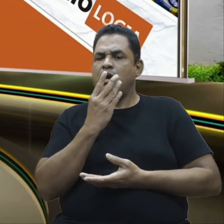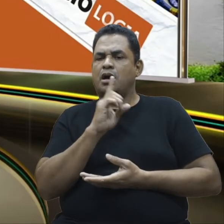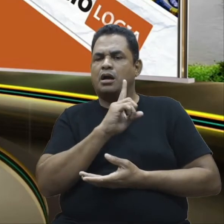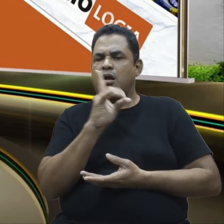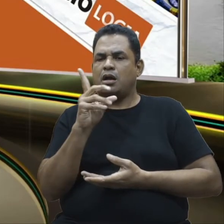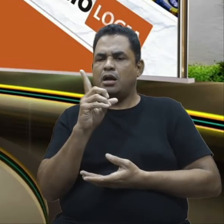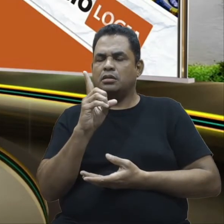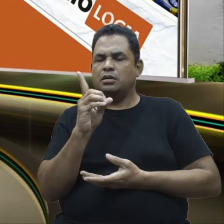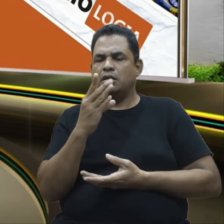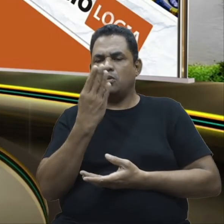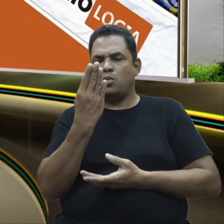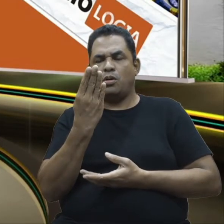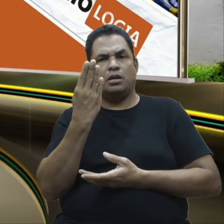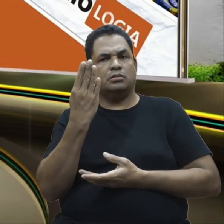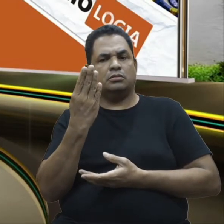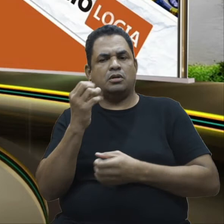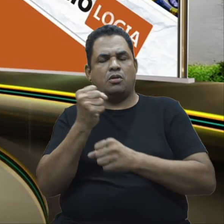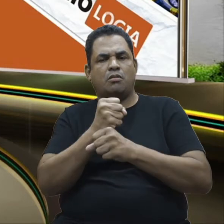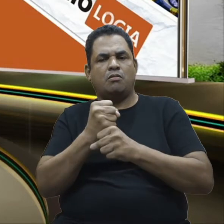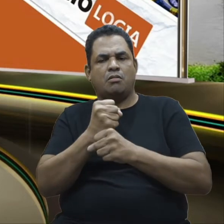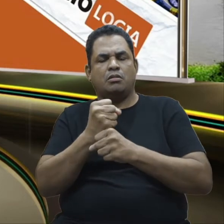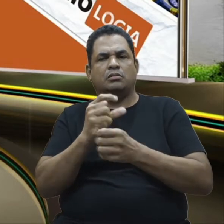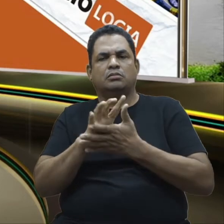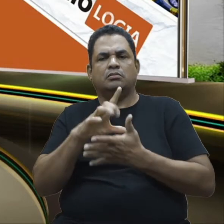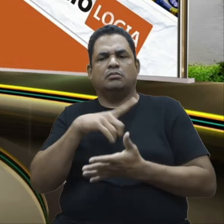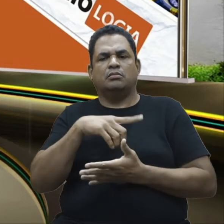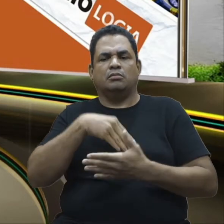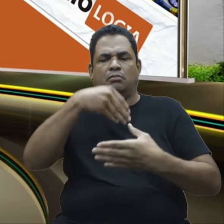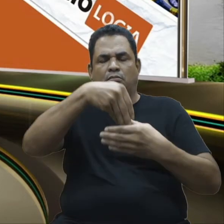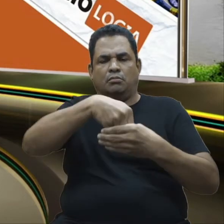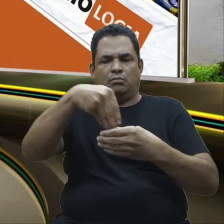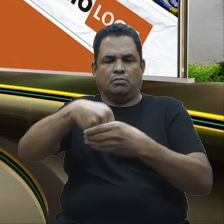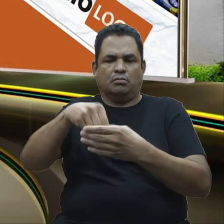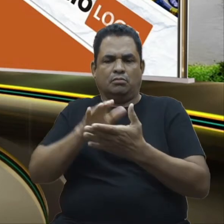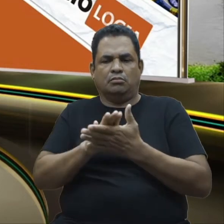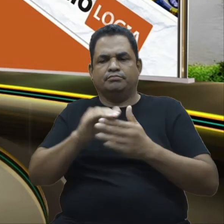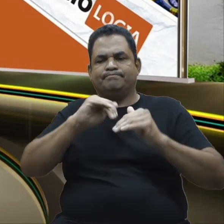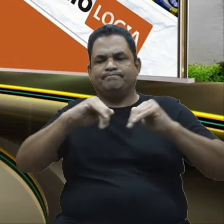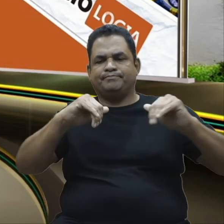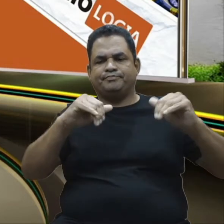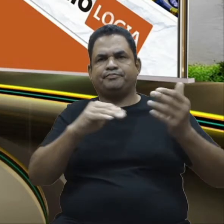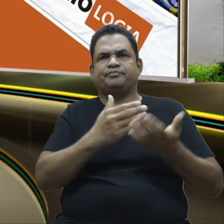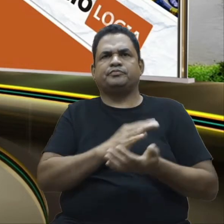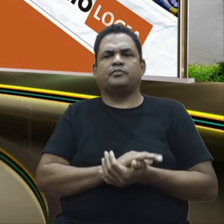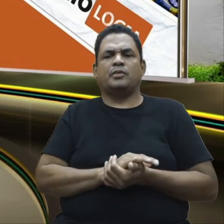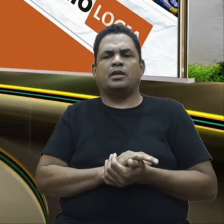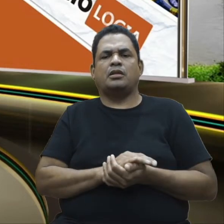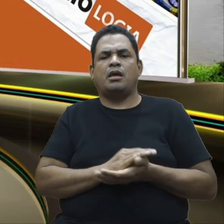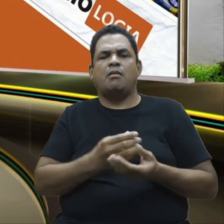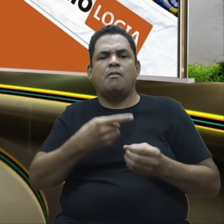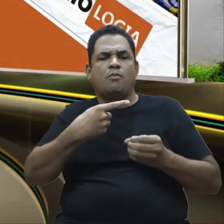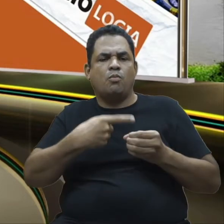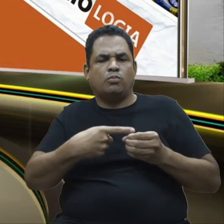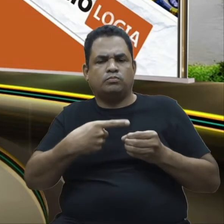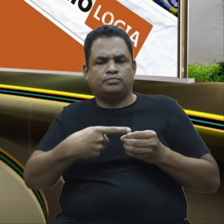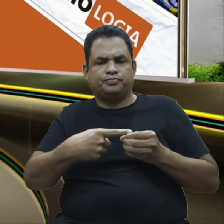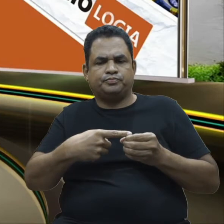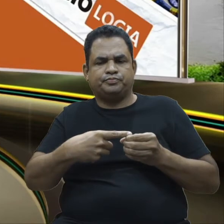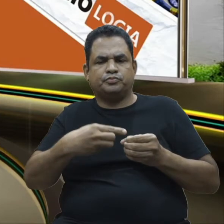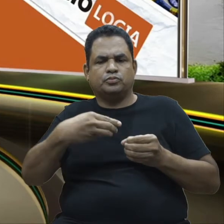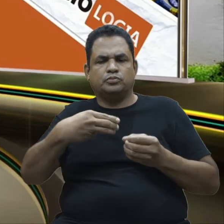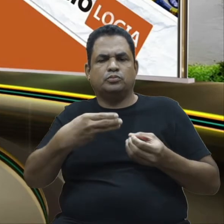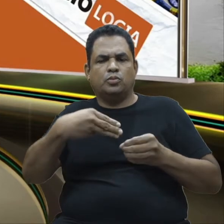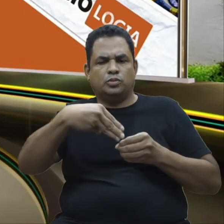né? Tem eleições separadas, nós temos eleições para o efetivo municipal, né? E